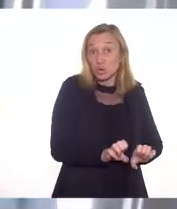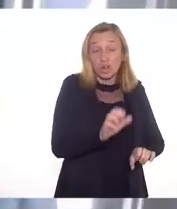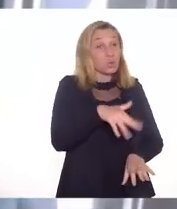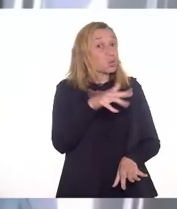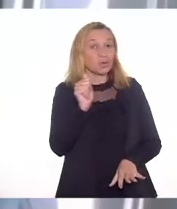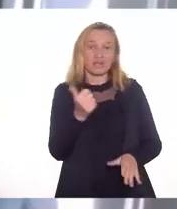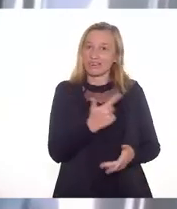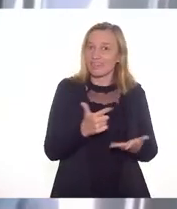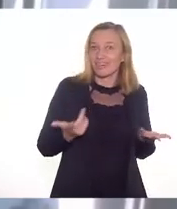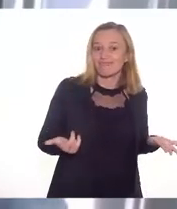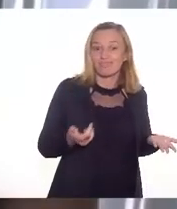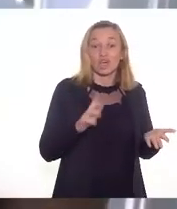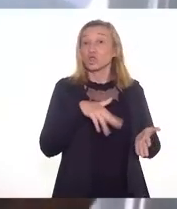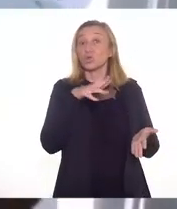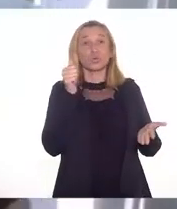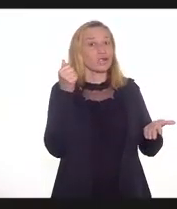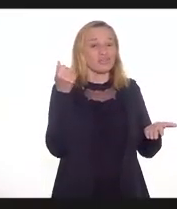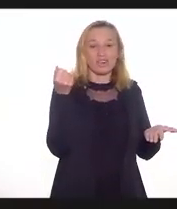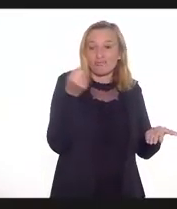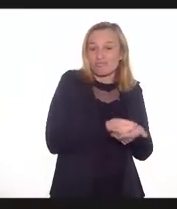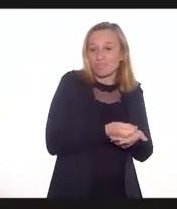vai cumprir o seu papel.